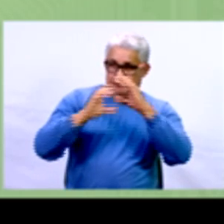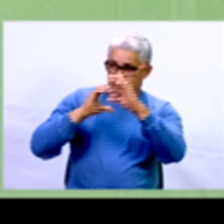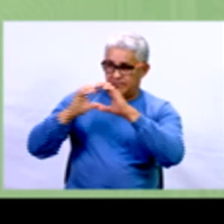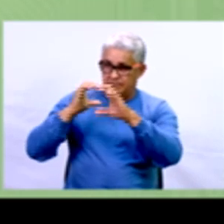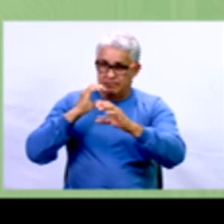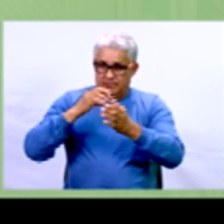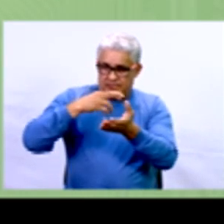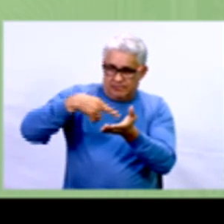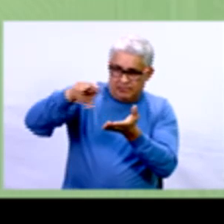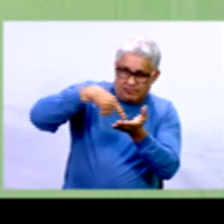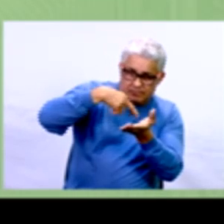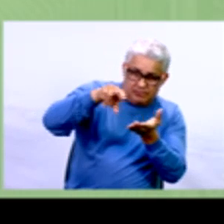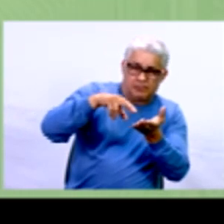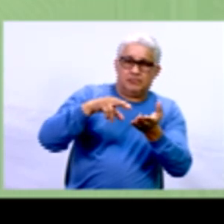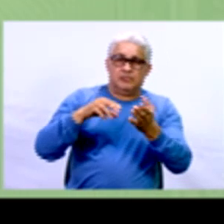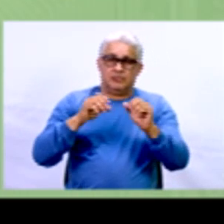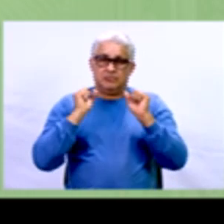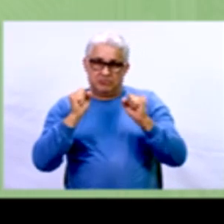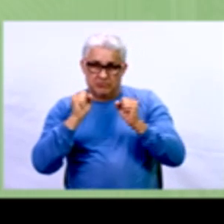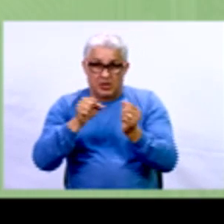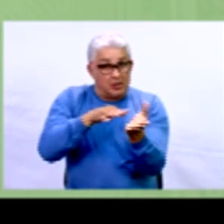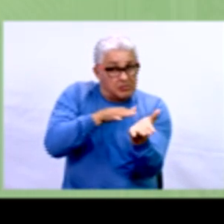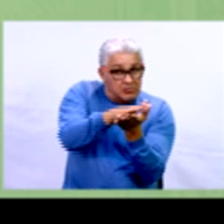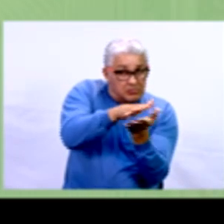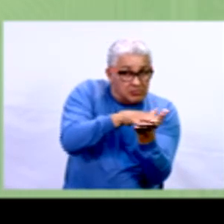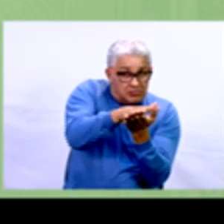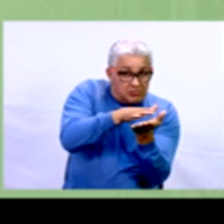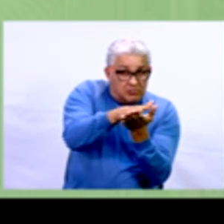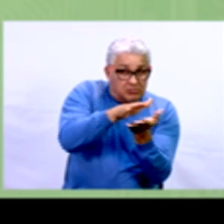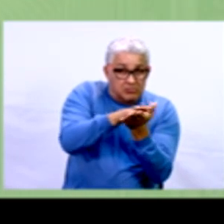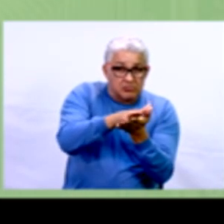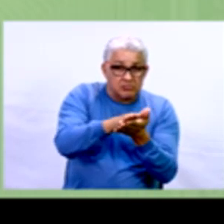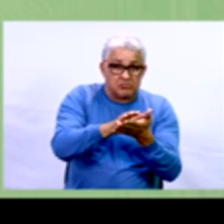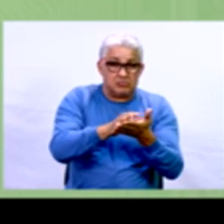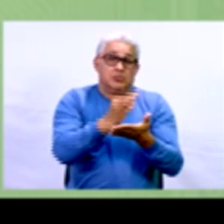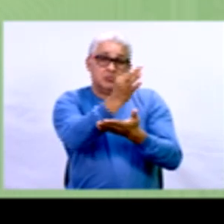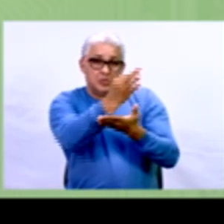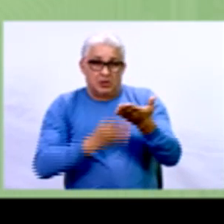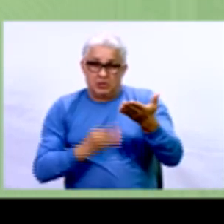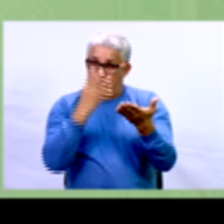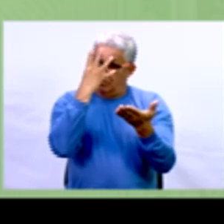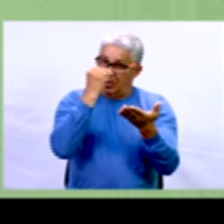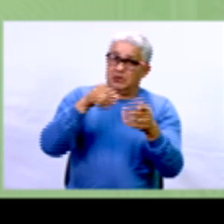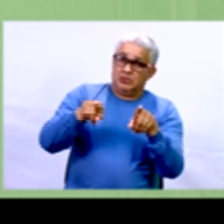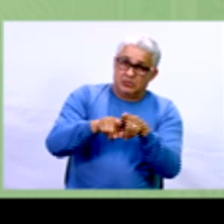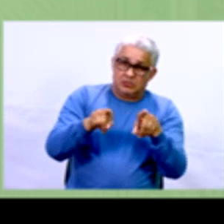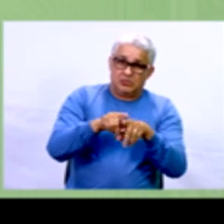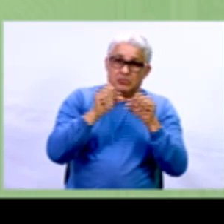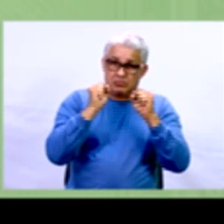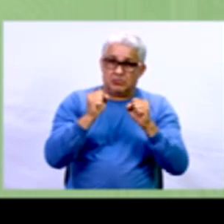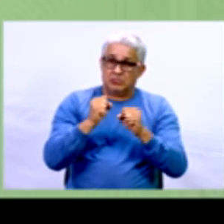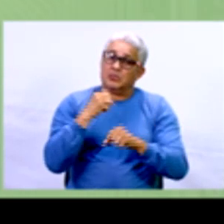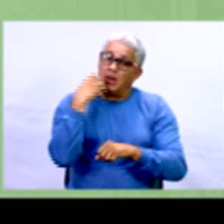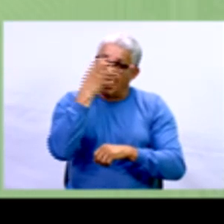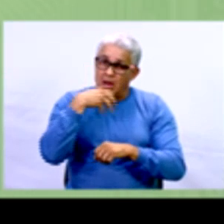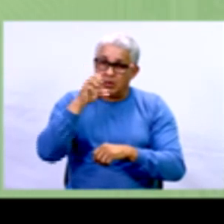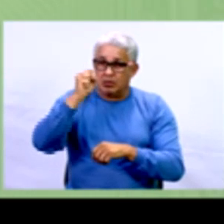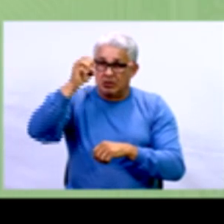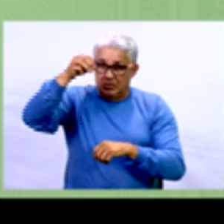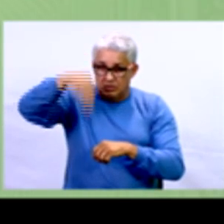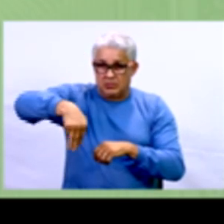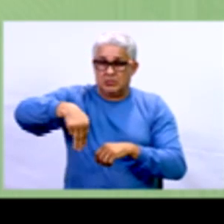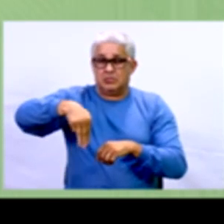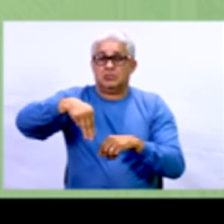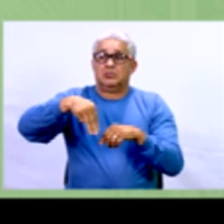mensagem. Ele pode ser impresso através de texto e imagem, ele pode ser através do rádio com som,